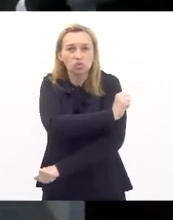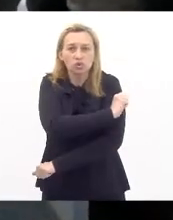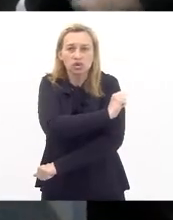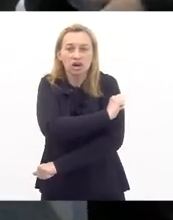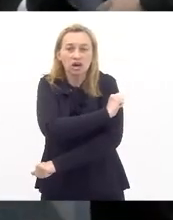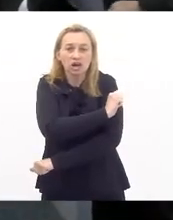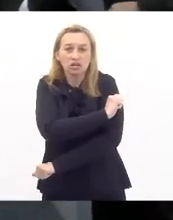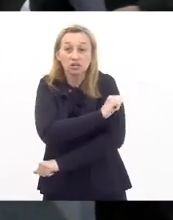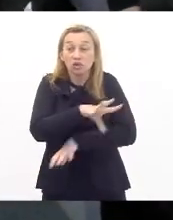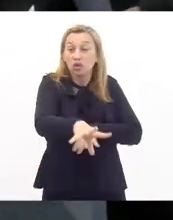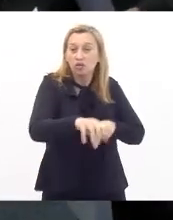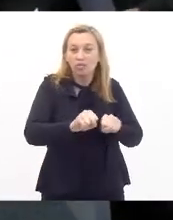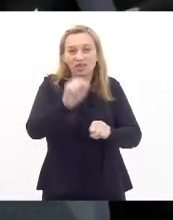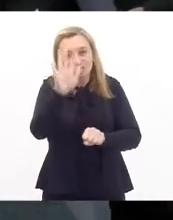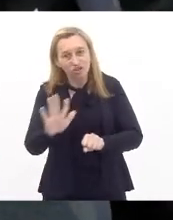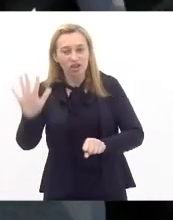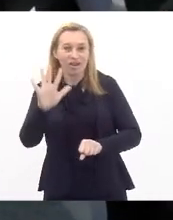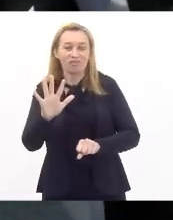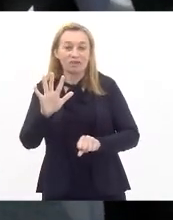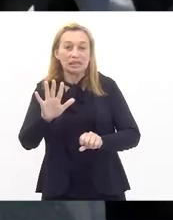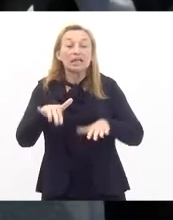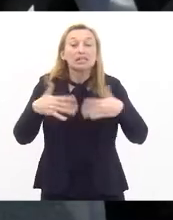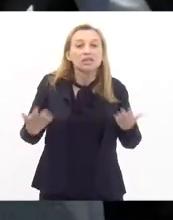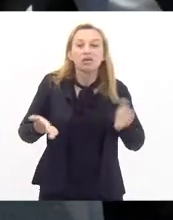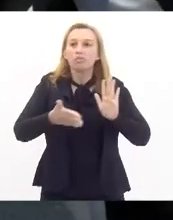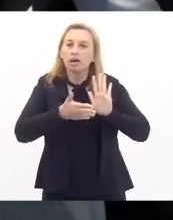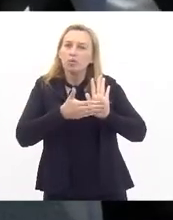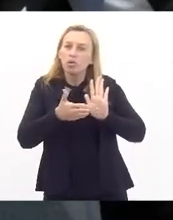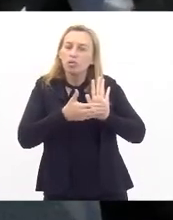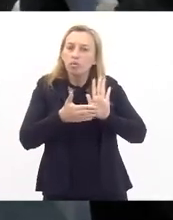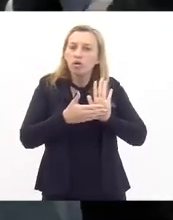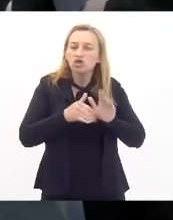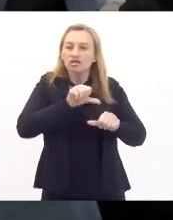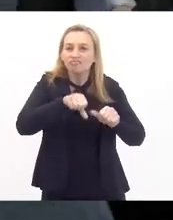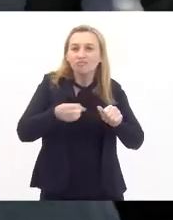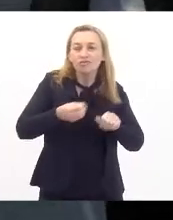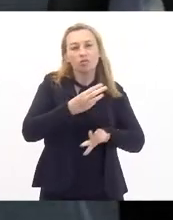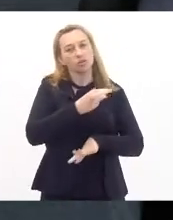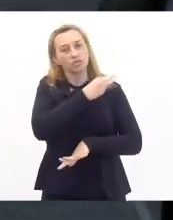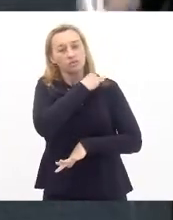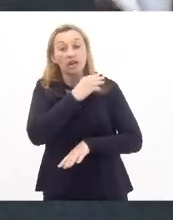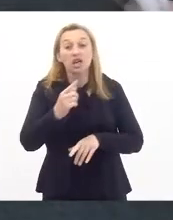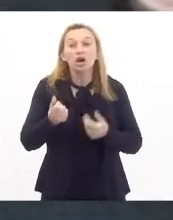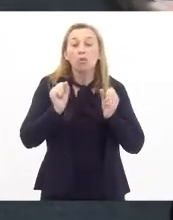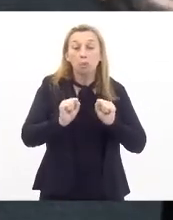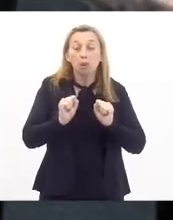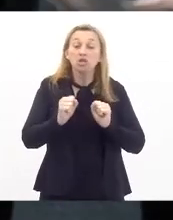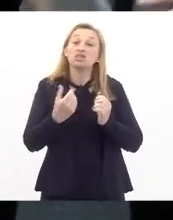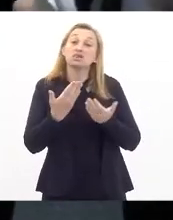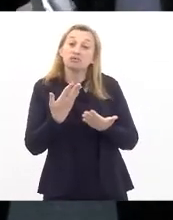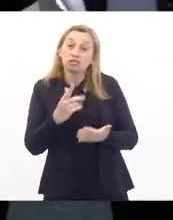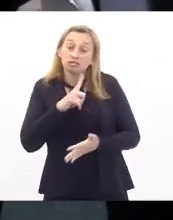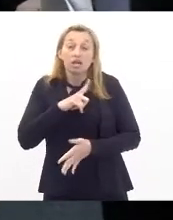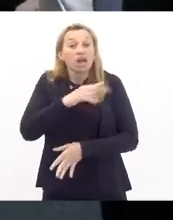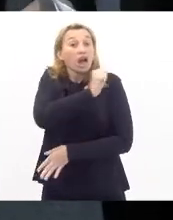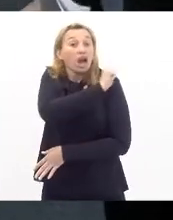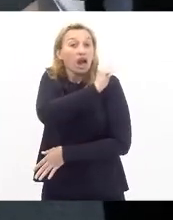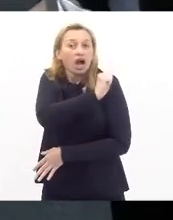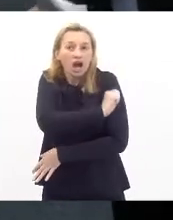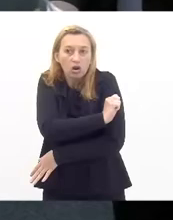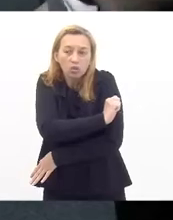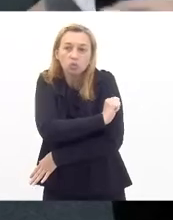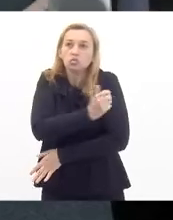em termos de Formação geral então pela proposta dessa reforma do ensino médio a gente pode ter estudante que